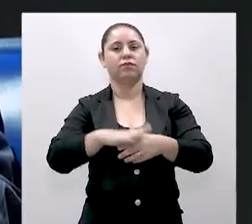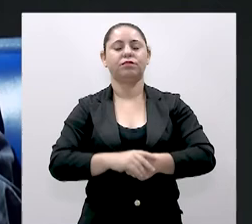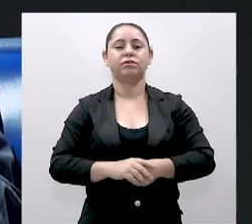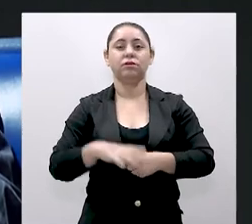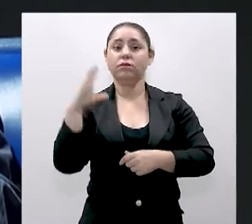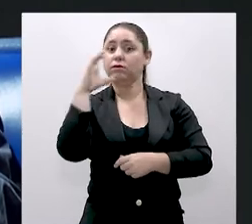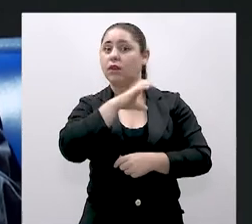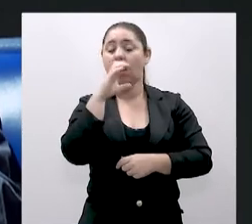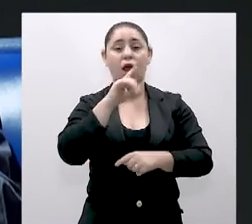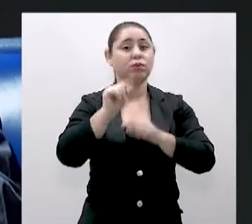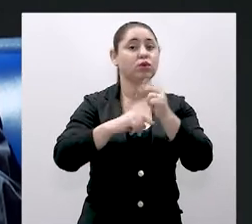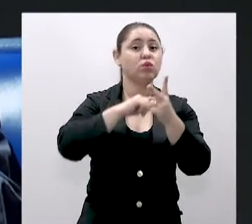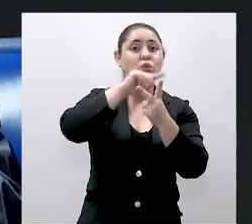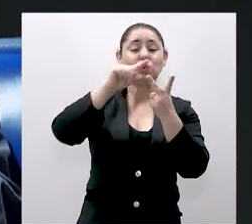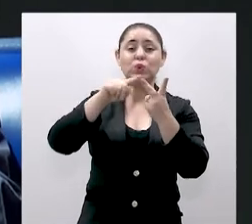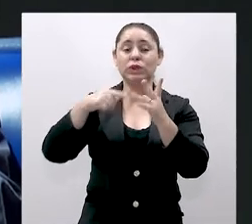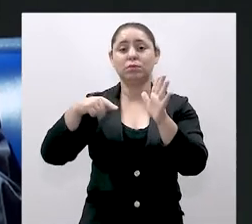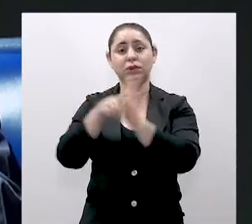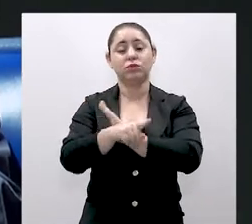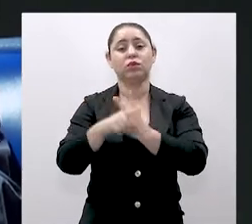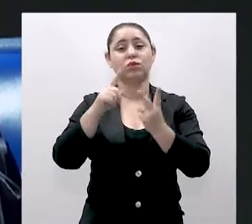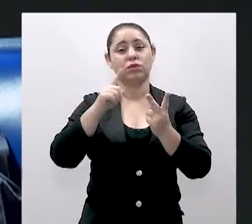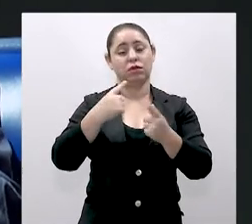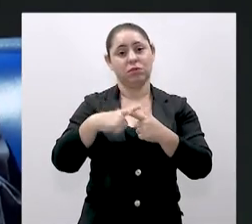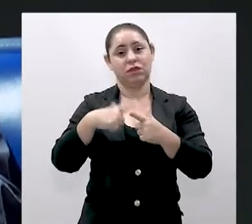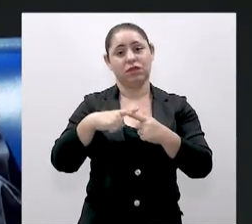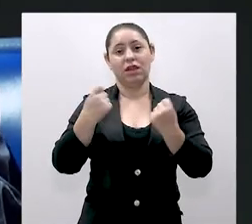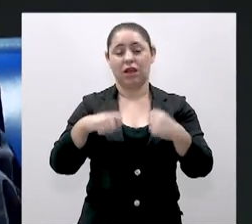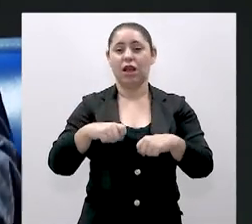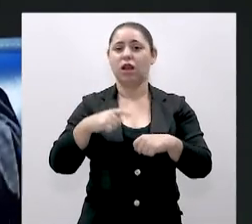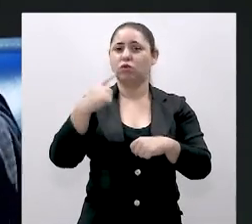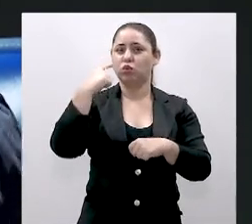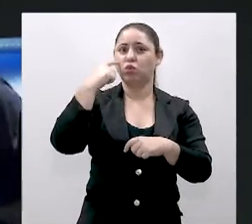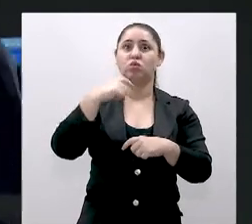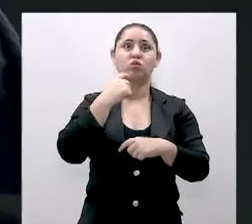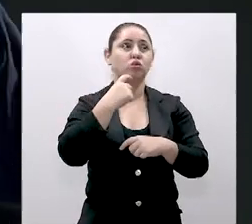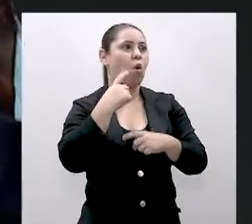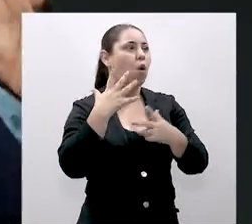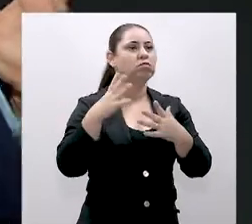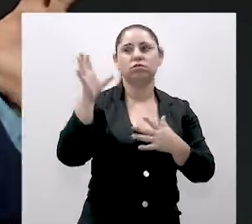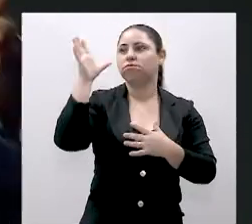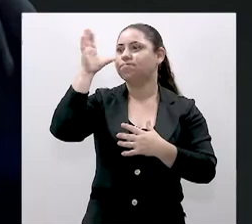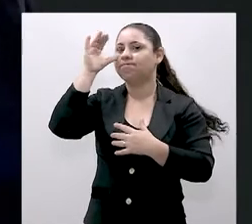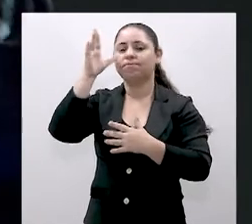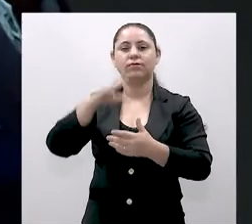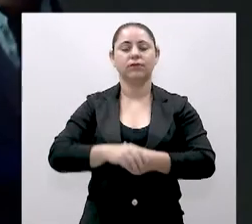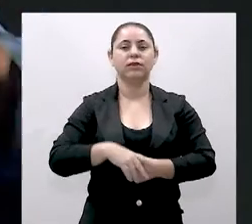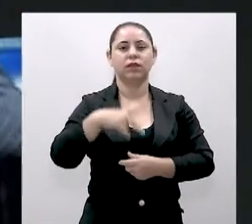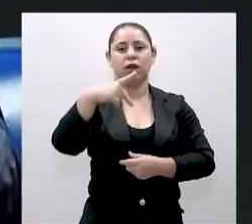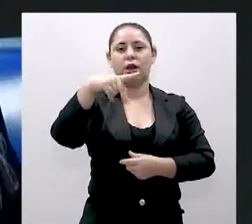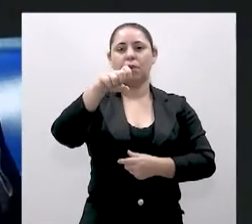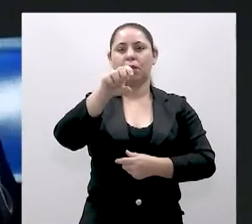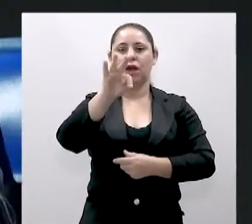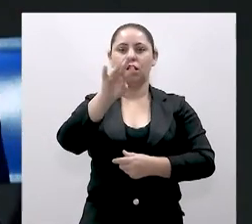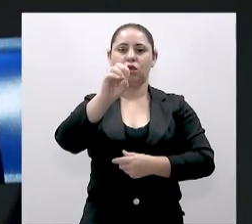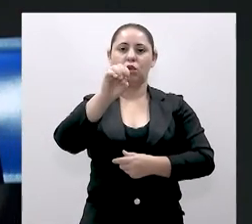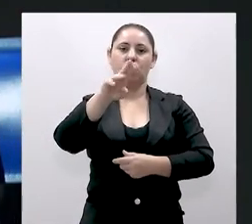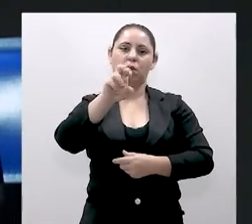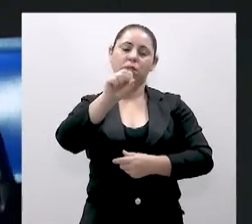lá dentro da minha cenário aquilo que eu mais rapidamente pois duas perguntas tem que ser conservador até que o senhor tocou e ficou super curioso que tu não vai estar